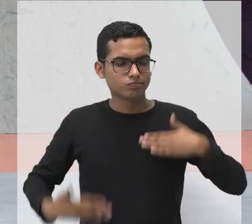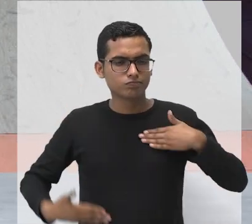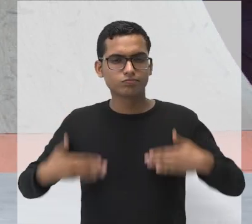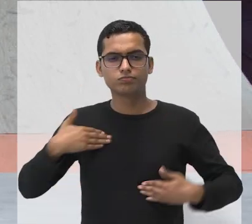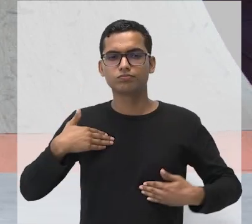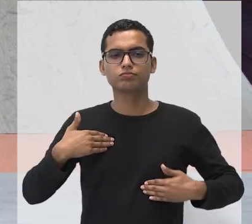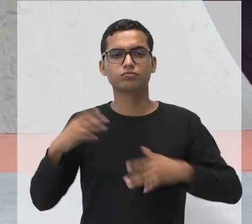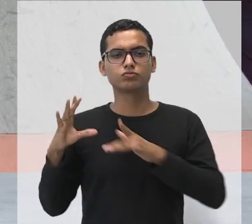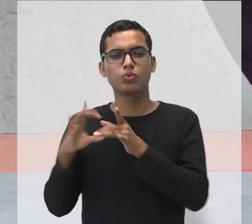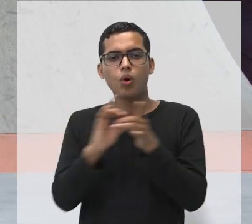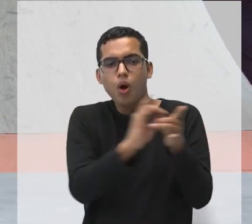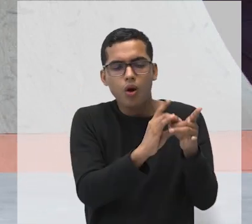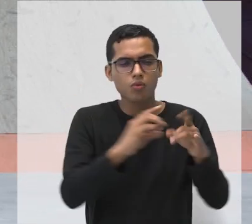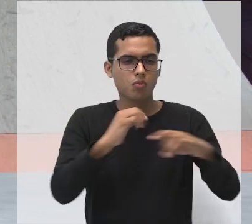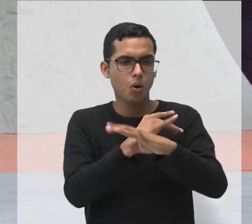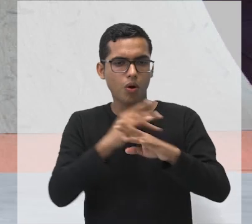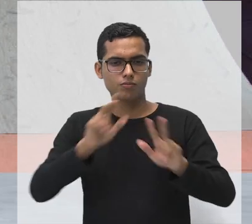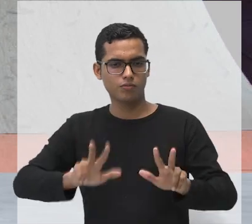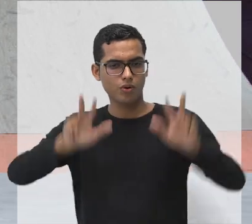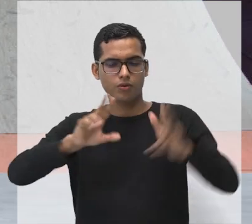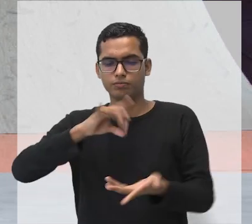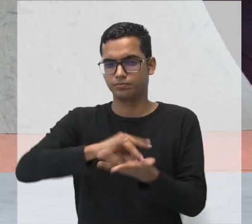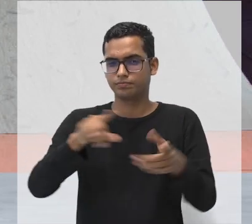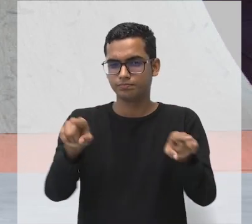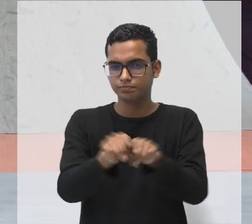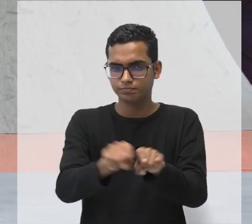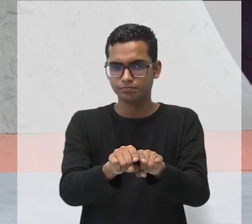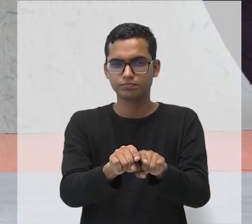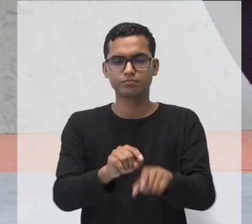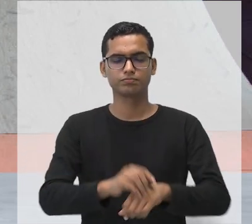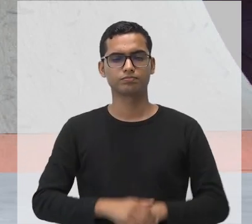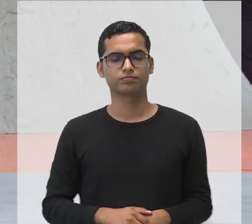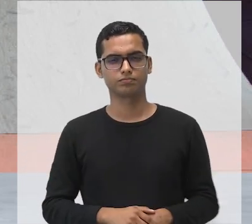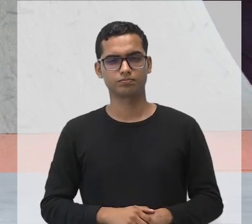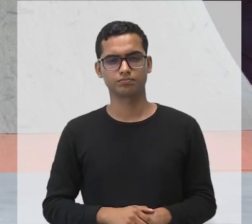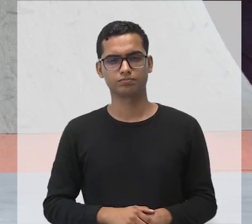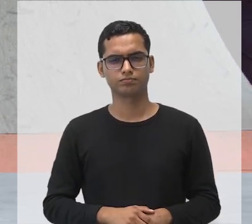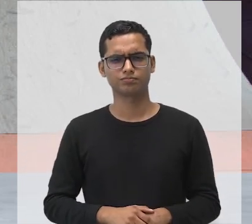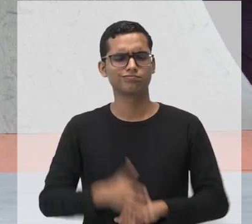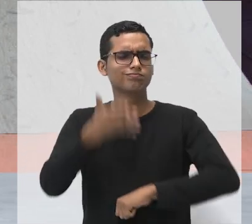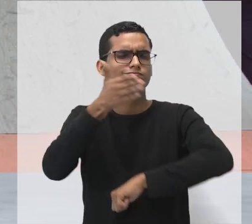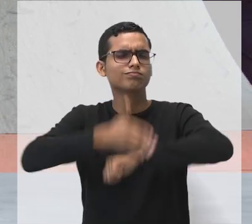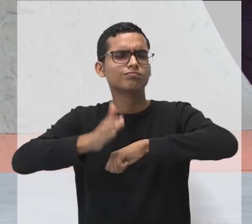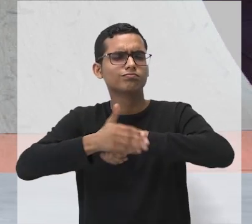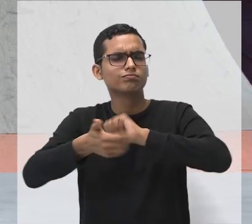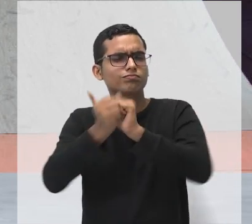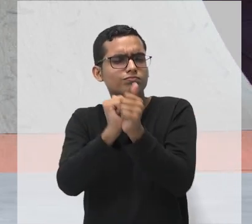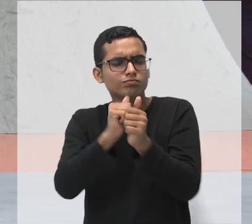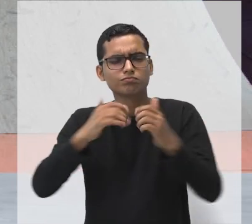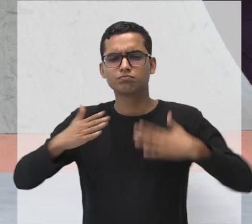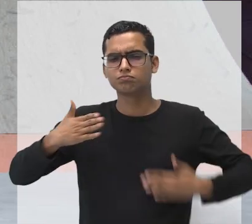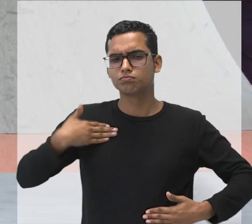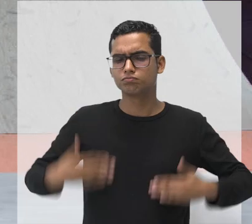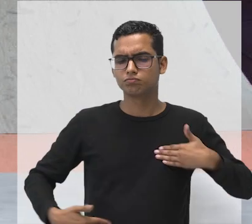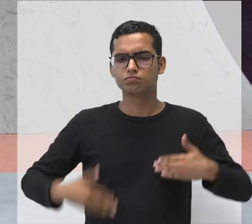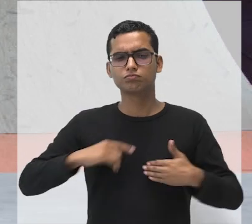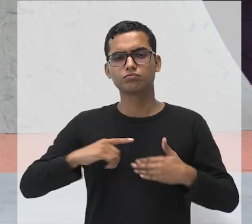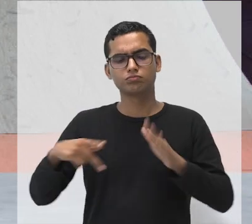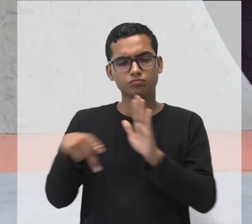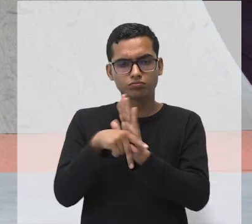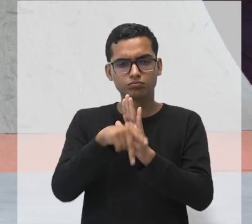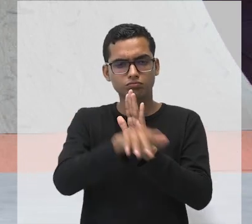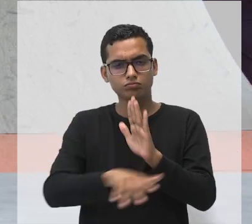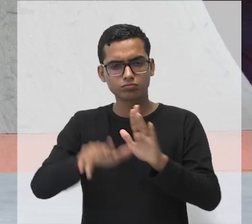aventura urbana. E aí vocês devem se perguntar: mas o que seriam essas práticas corporais de